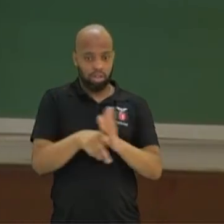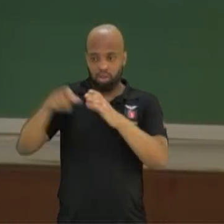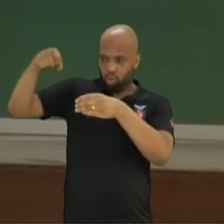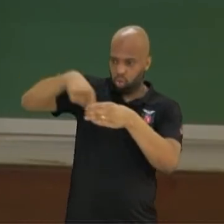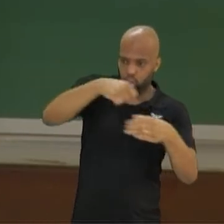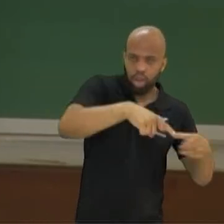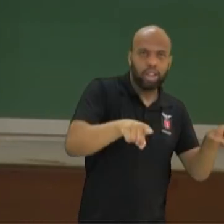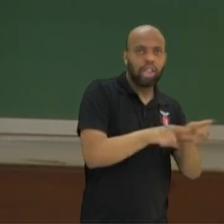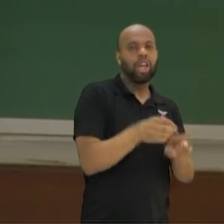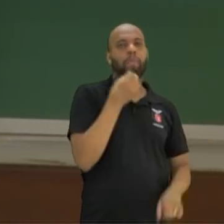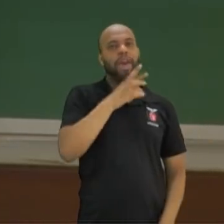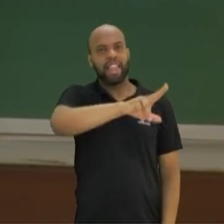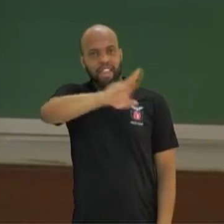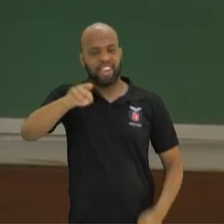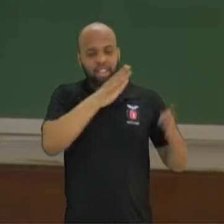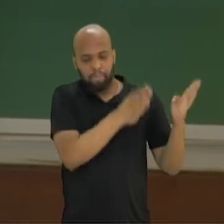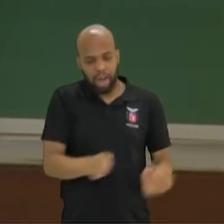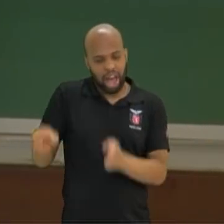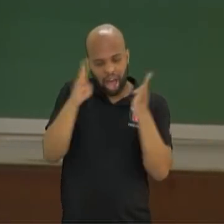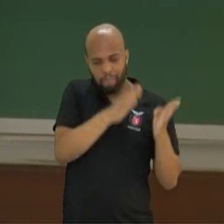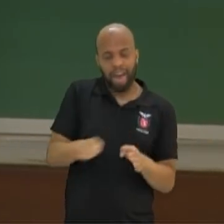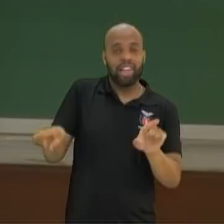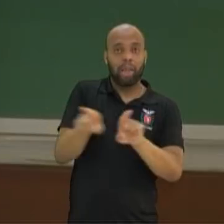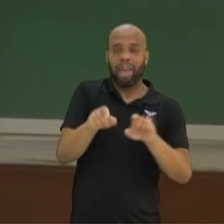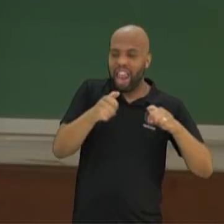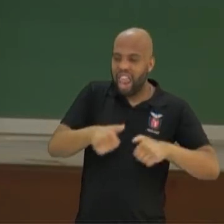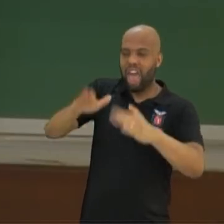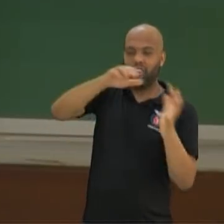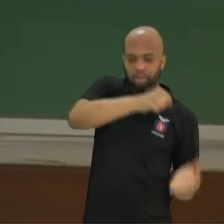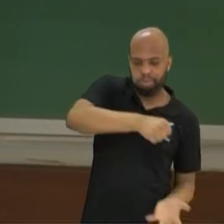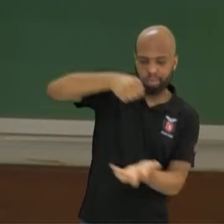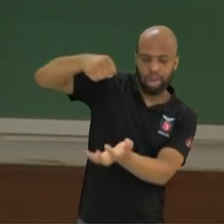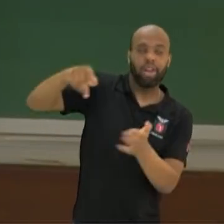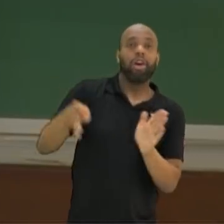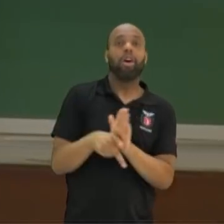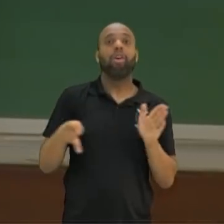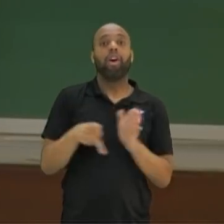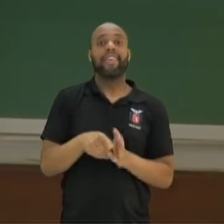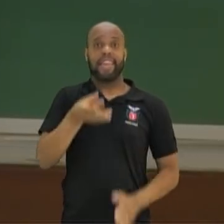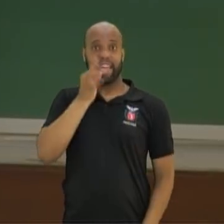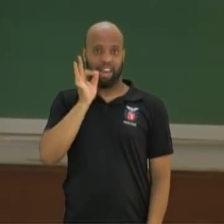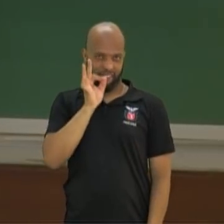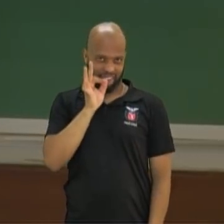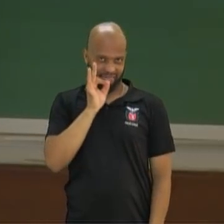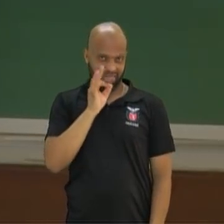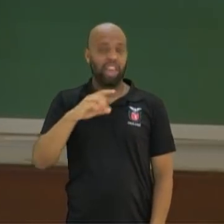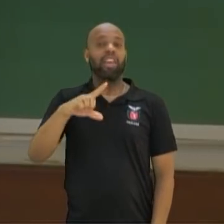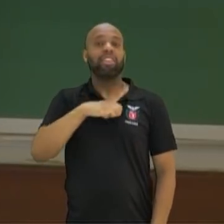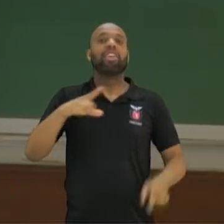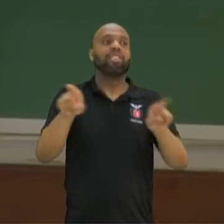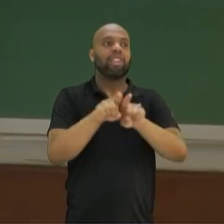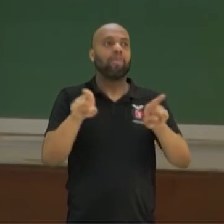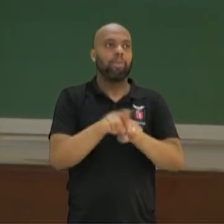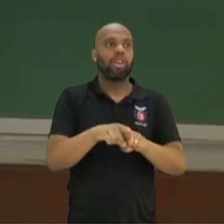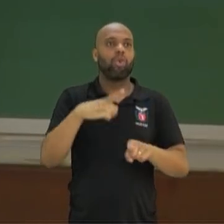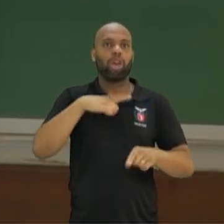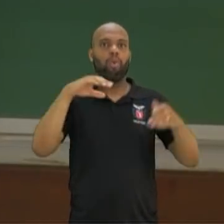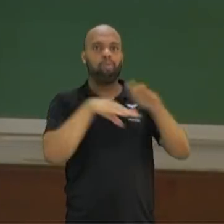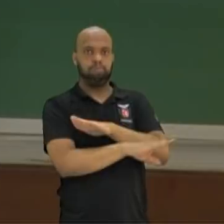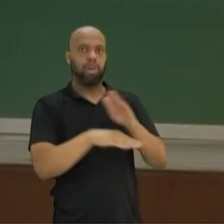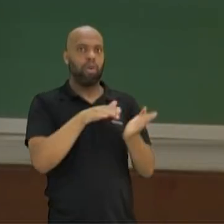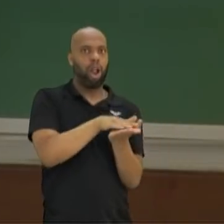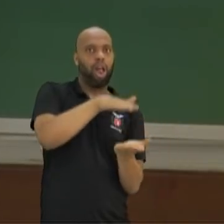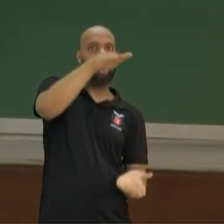produção, beneficiamento e transporte do café e, logicamente, como consequência, nós vamos ter um acúmulo de dinheiro, um acúmulo